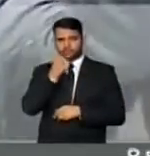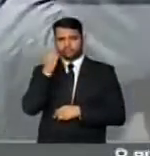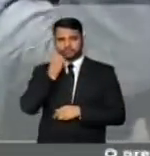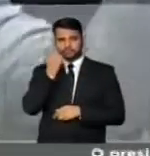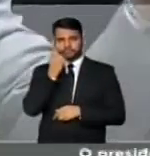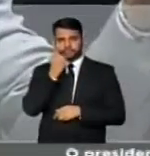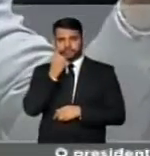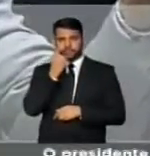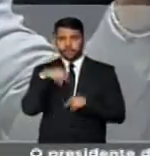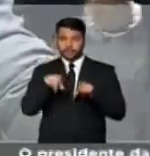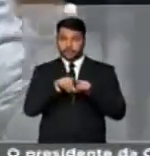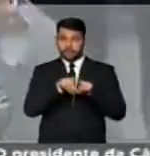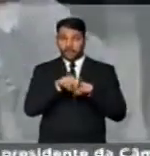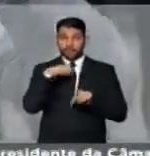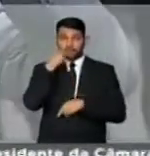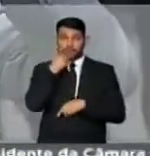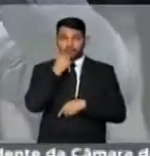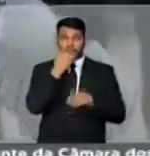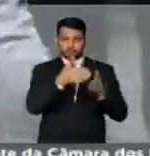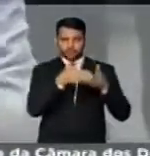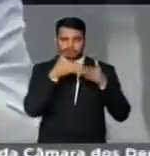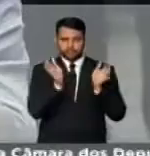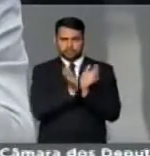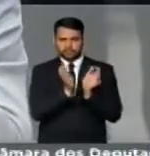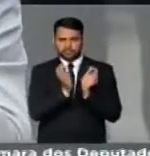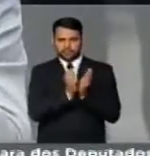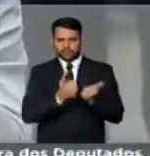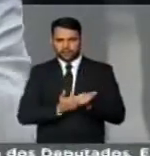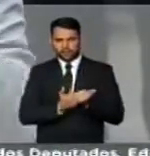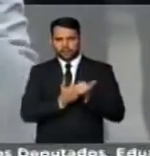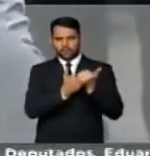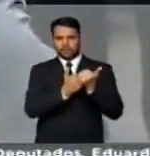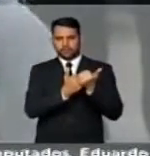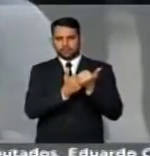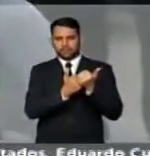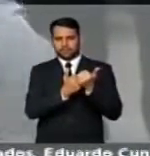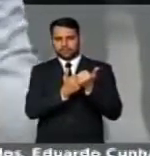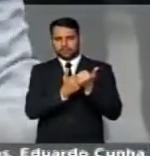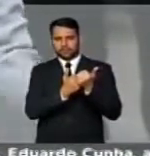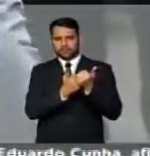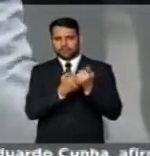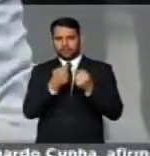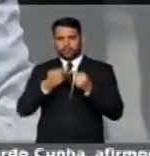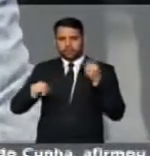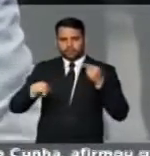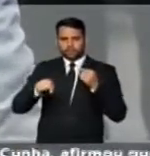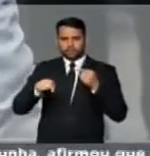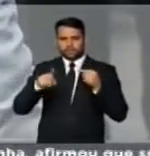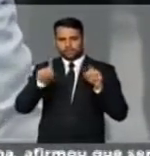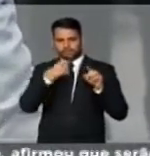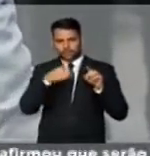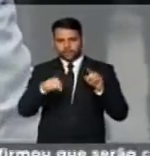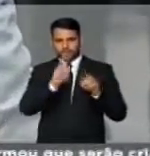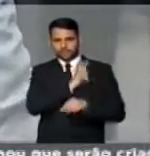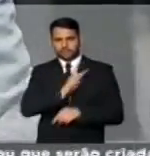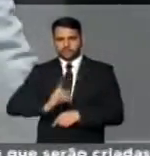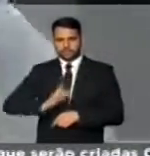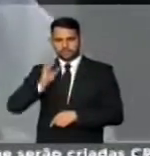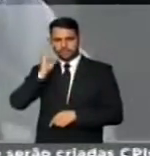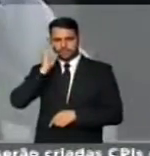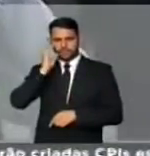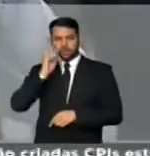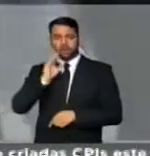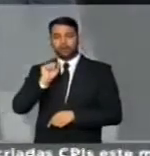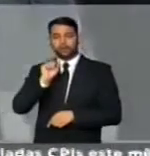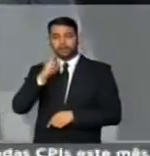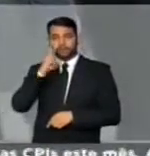que não dizer os senadores, um movimento em favor, aliás, contrário ao veto da presidente da República, ao